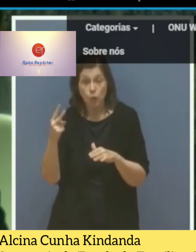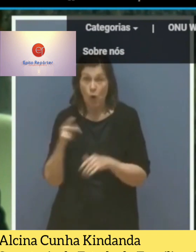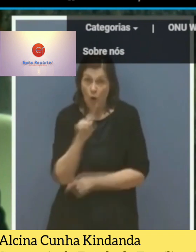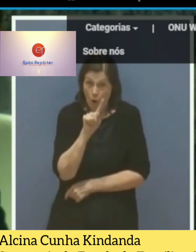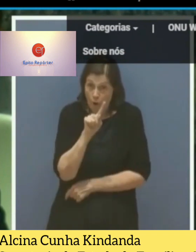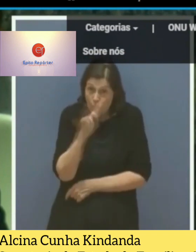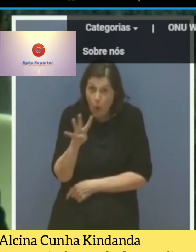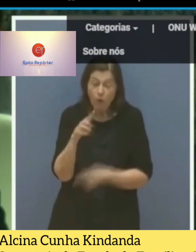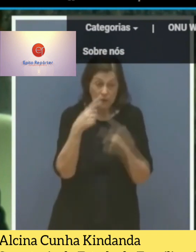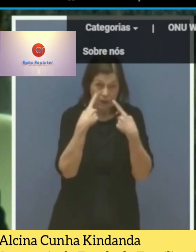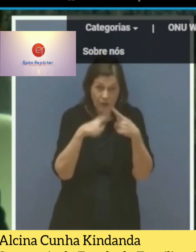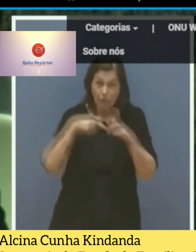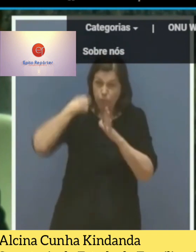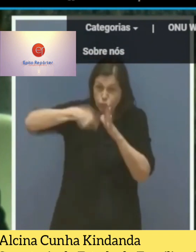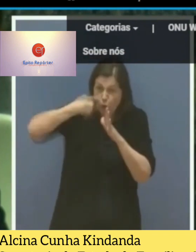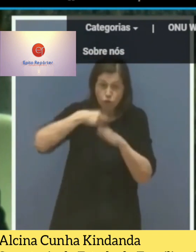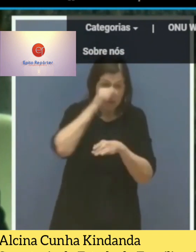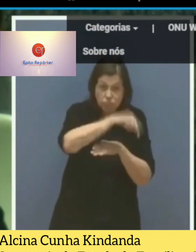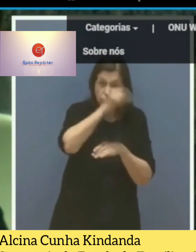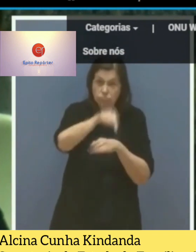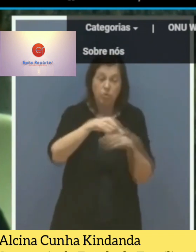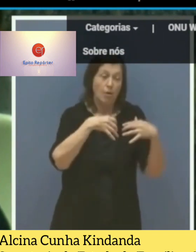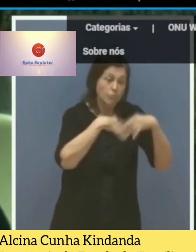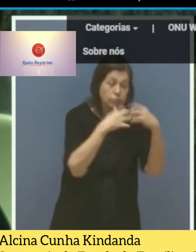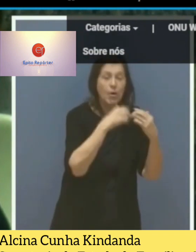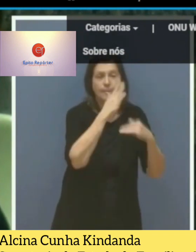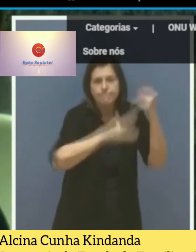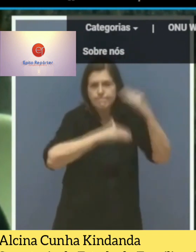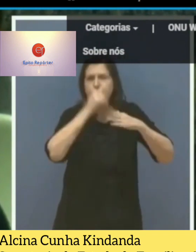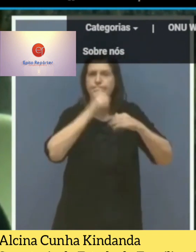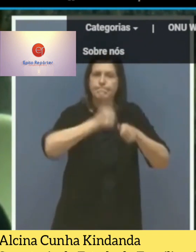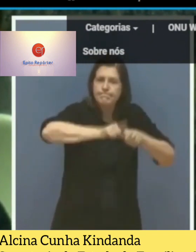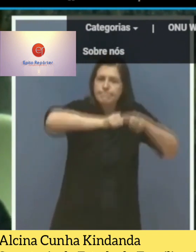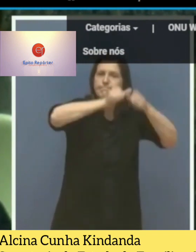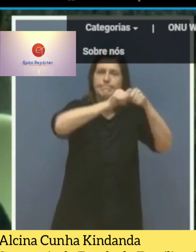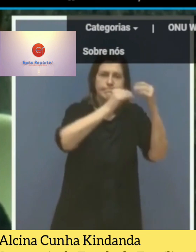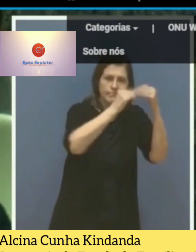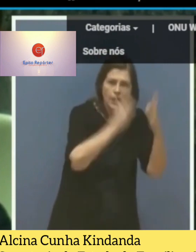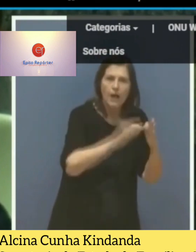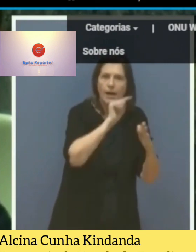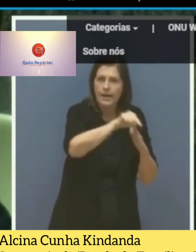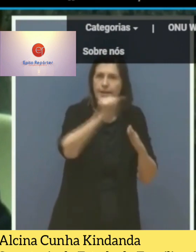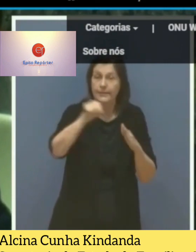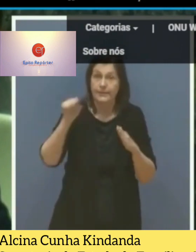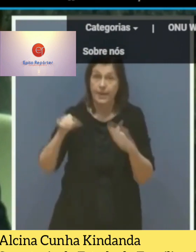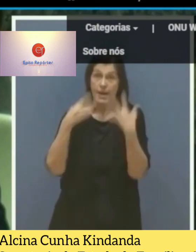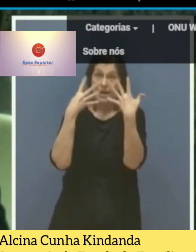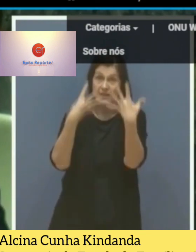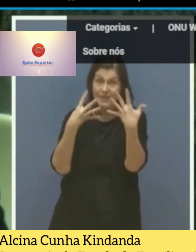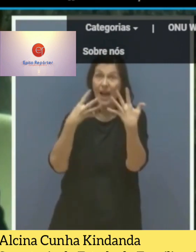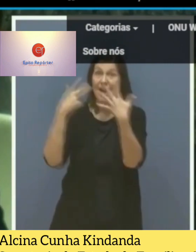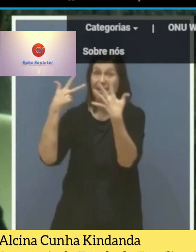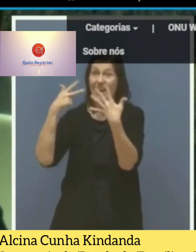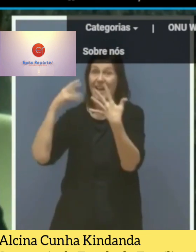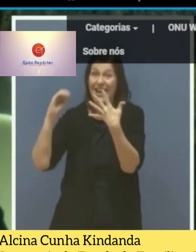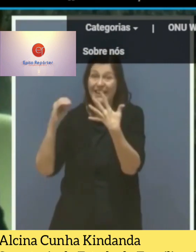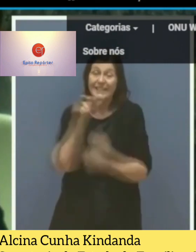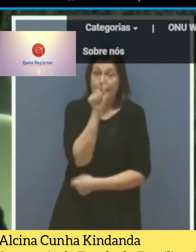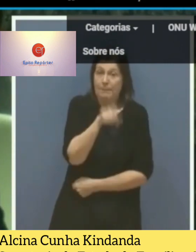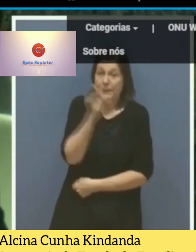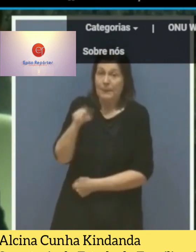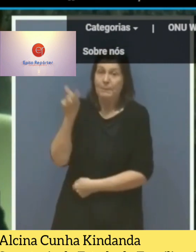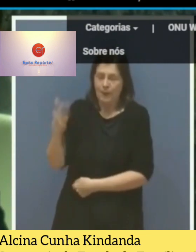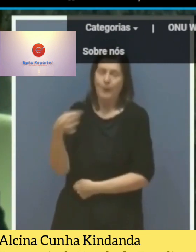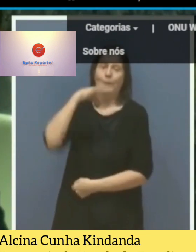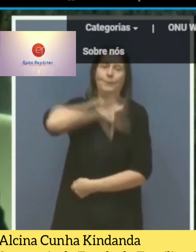projetos habitacionais que beneficiaram 980 pessoas com deficiência a praia nos